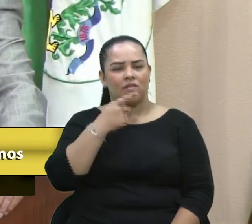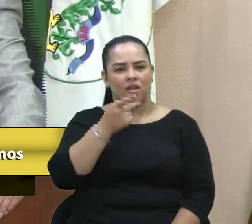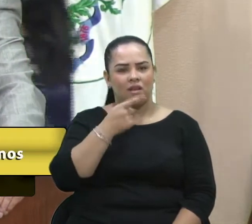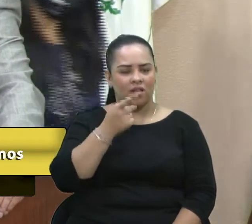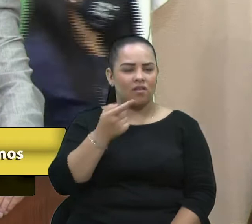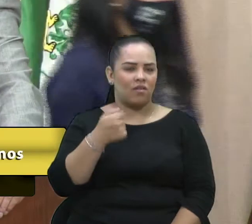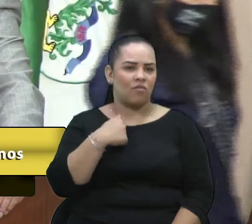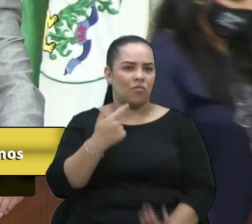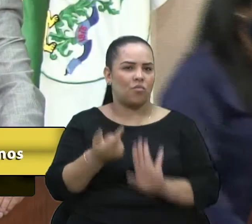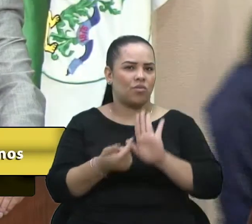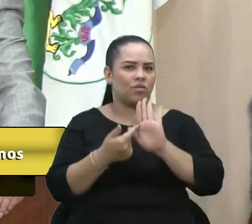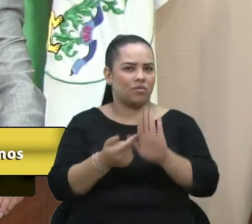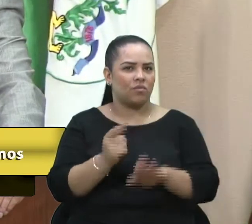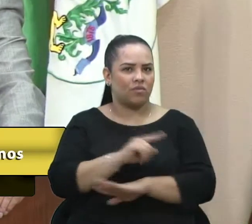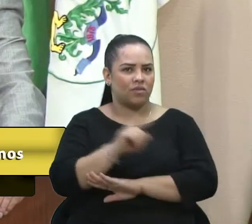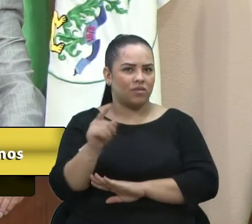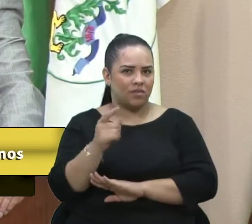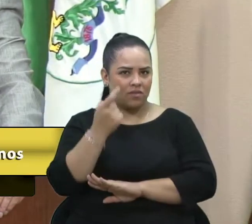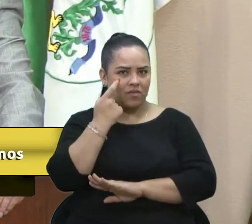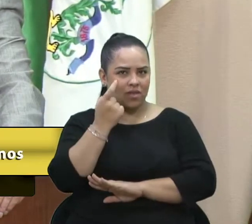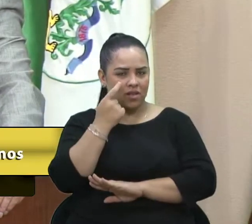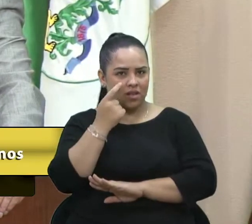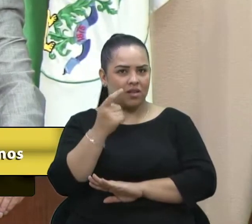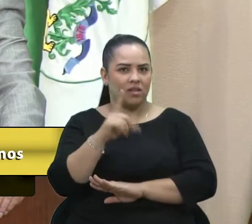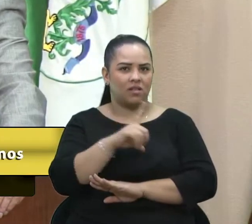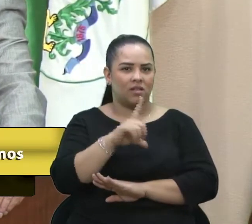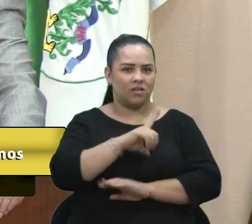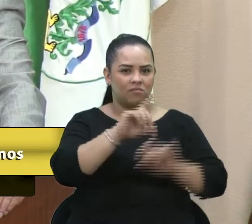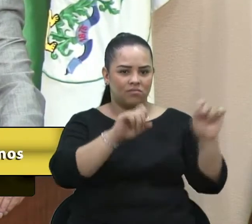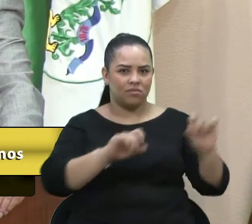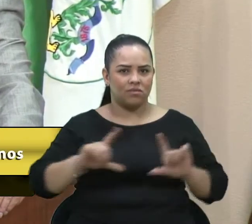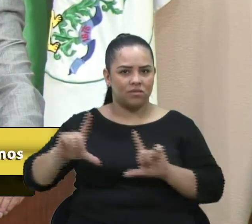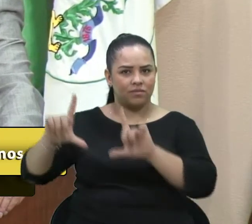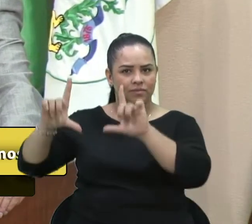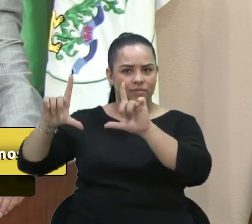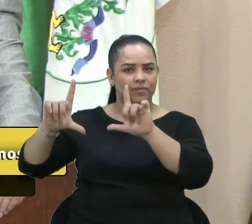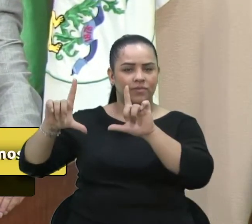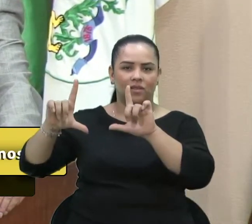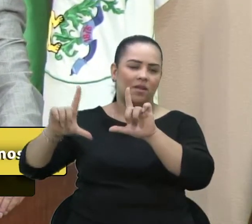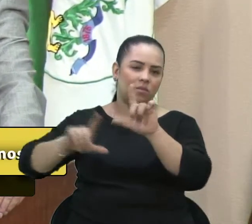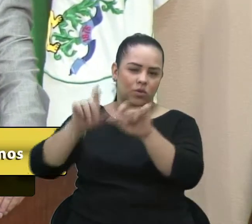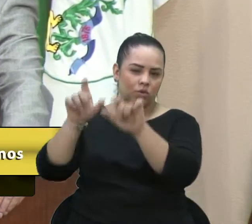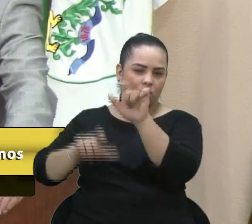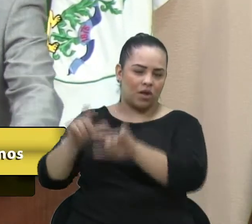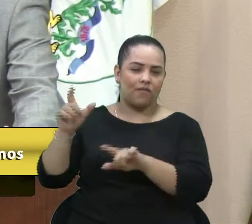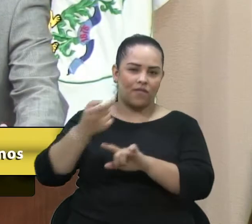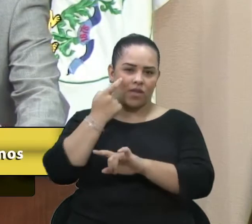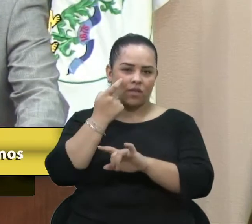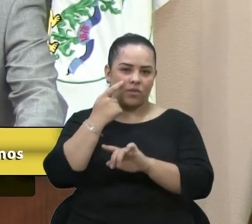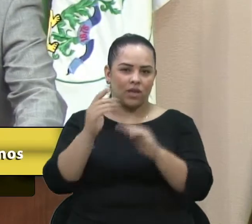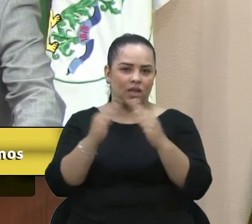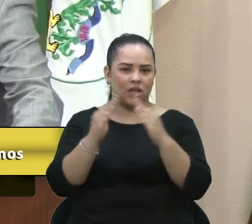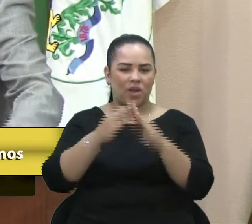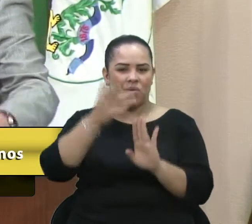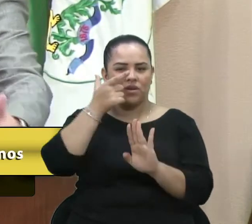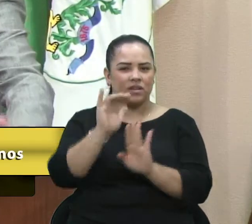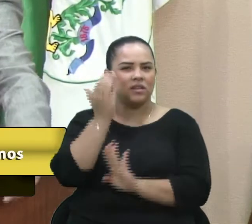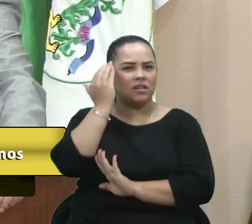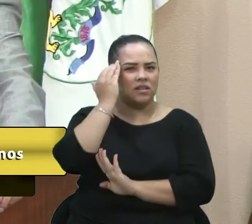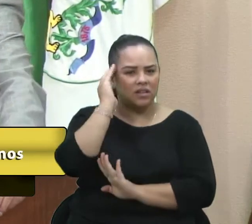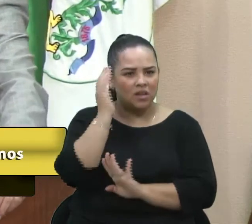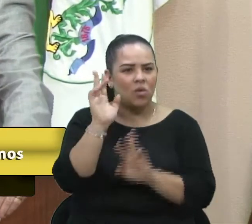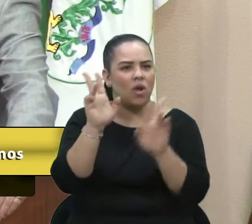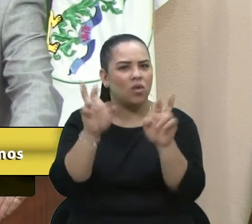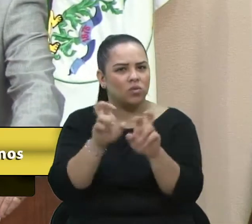telas que nós estaremos passando para quem está nos acompanhando em casa, possa também entender o